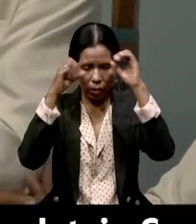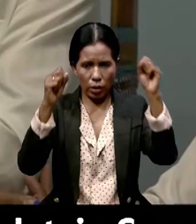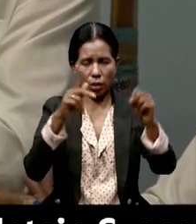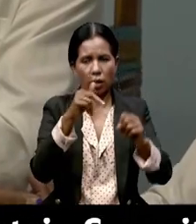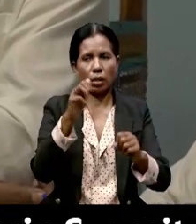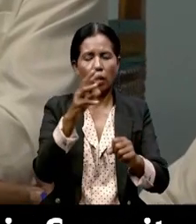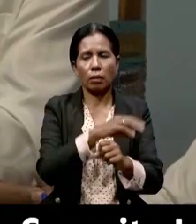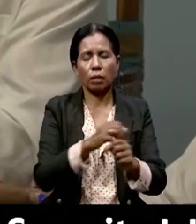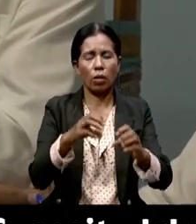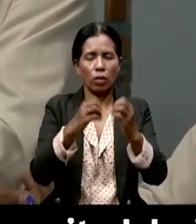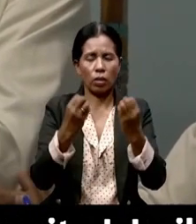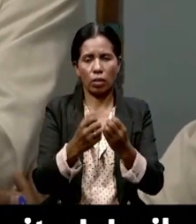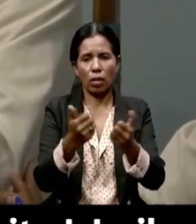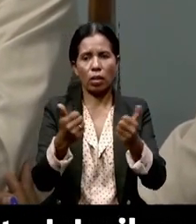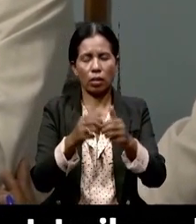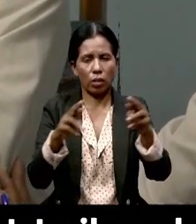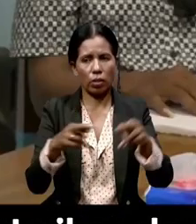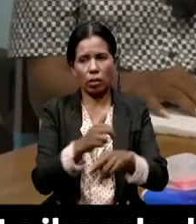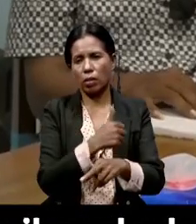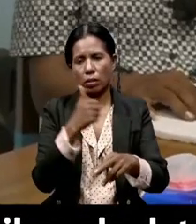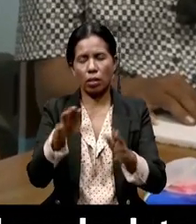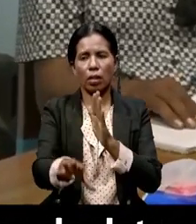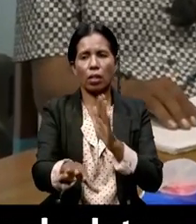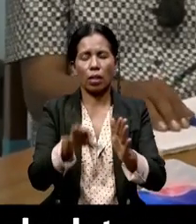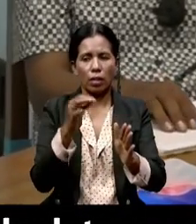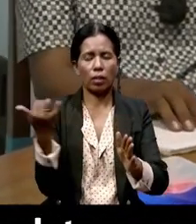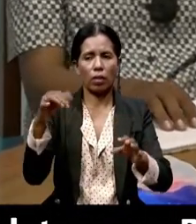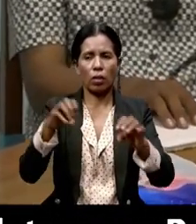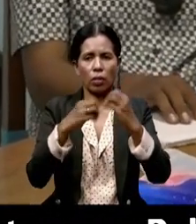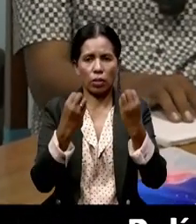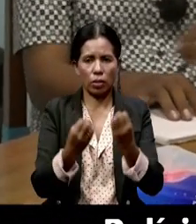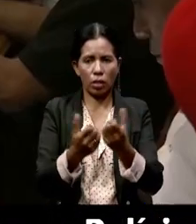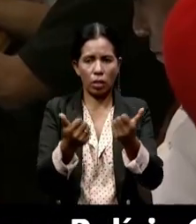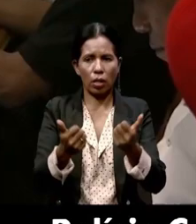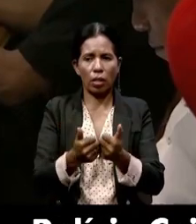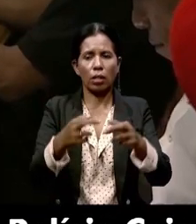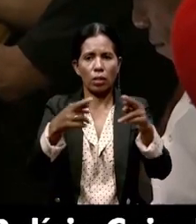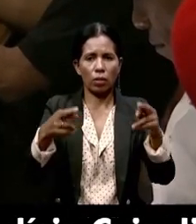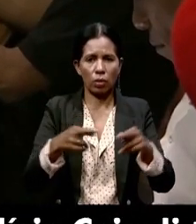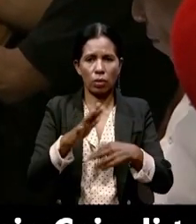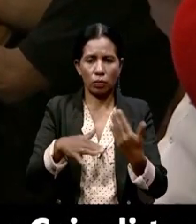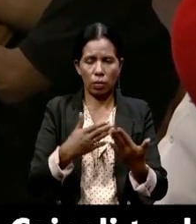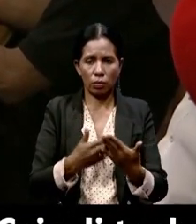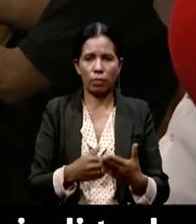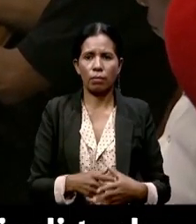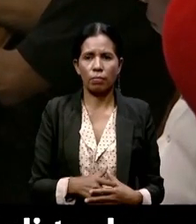organisasi arte ritual sira seluk atau kuliah konaba hetan legalidade sirne organisasi arte ritual sira. John Carlos Tomas Suarez, ZMN.